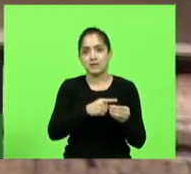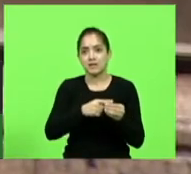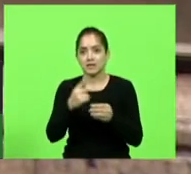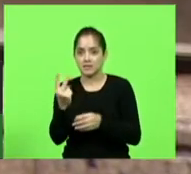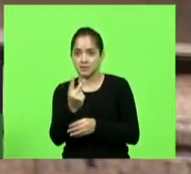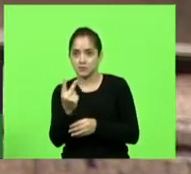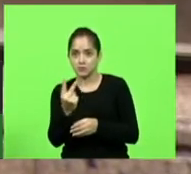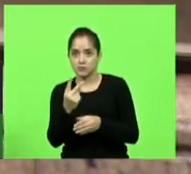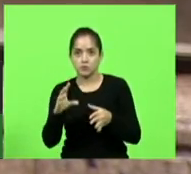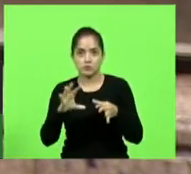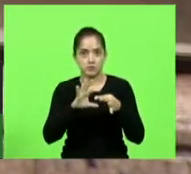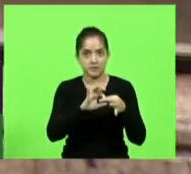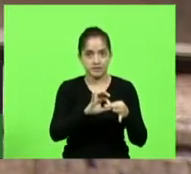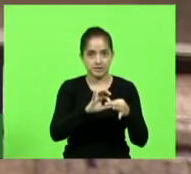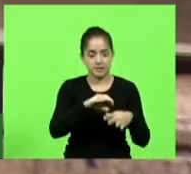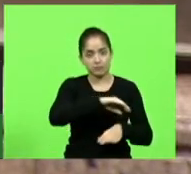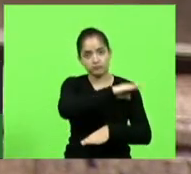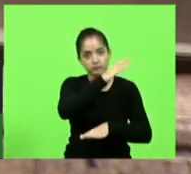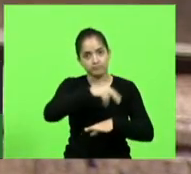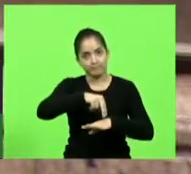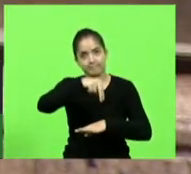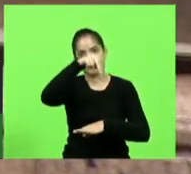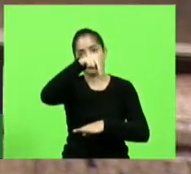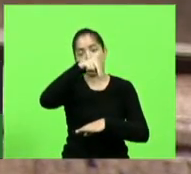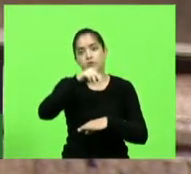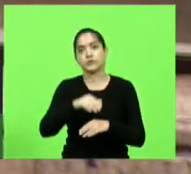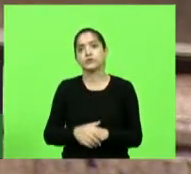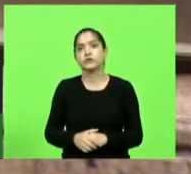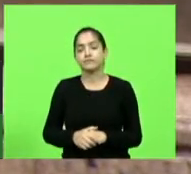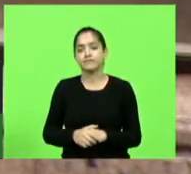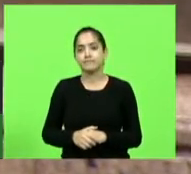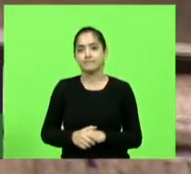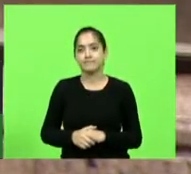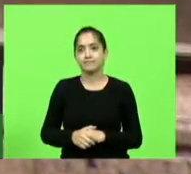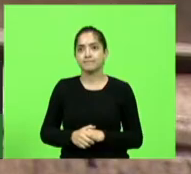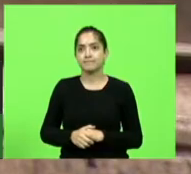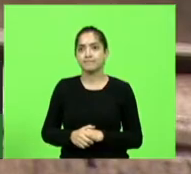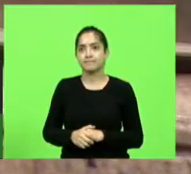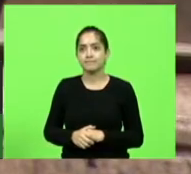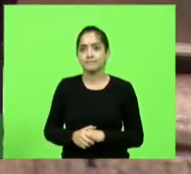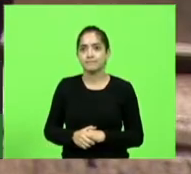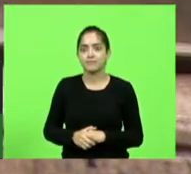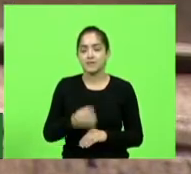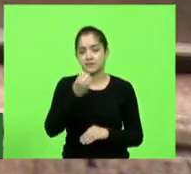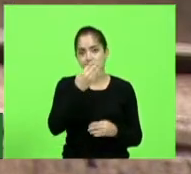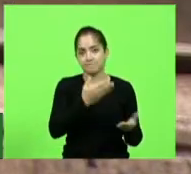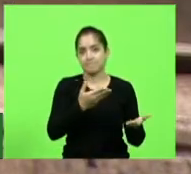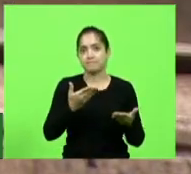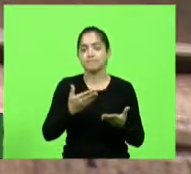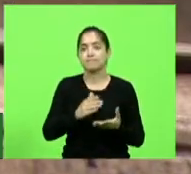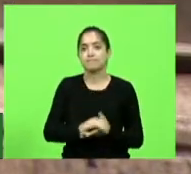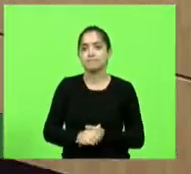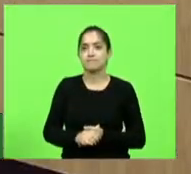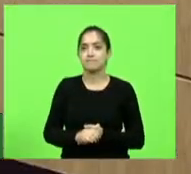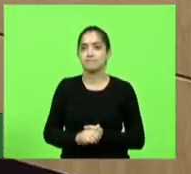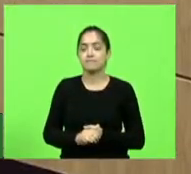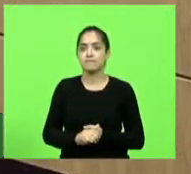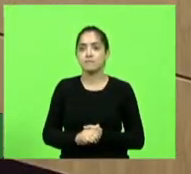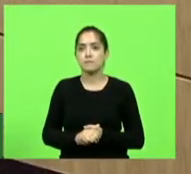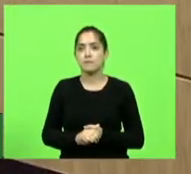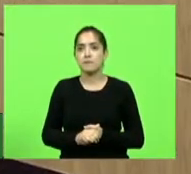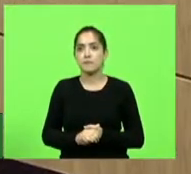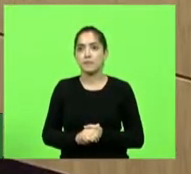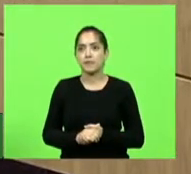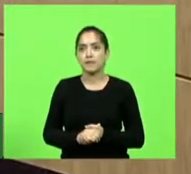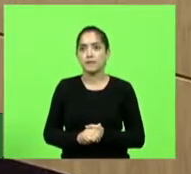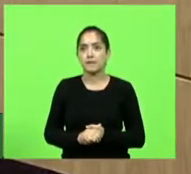ligando o Planalto, o Vale Norte com o Vale Oeste do nosso Alto Vale do Itajaí. Sejam bem-vindos. Encaminhamento de voto com a palavra,